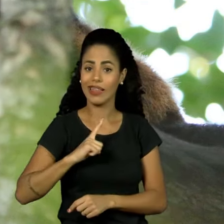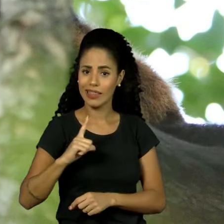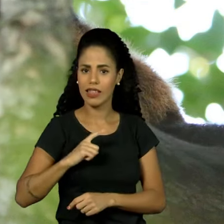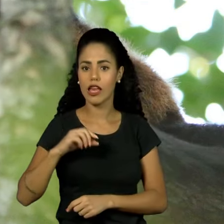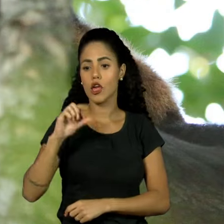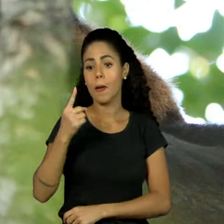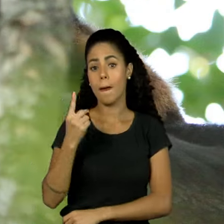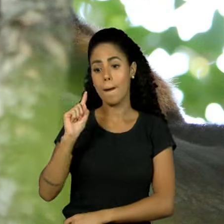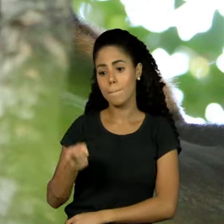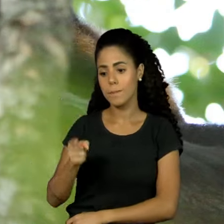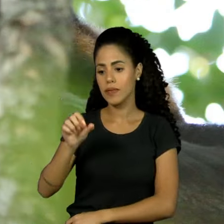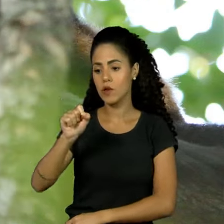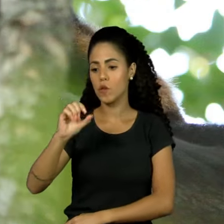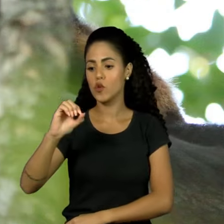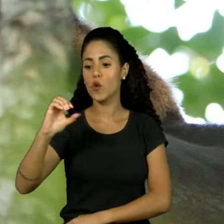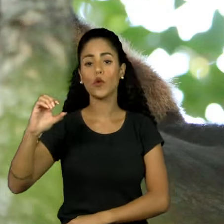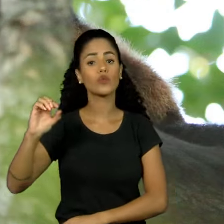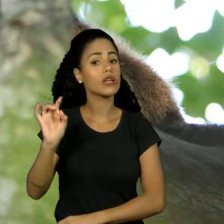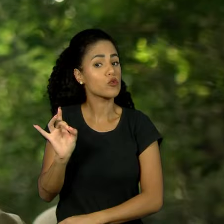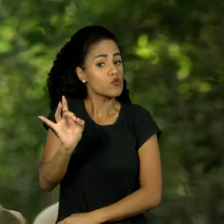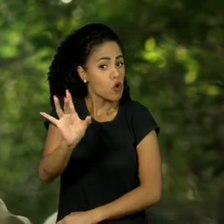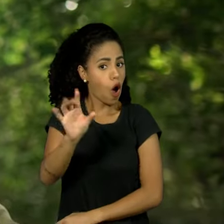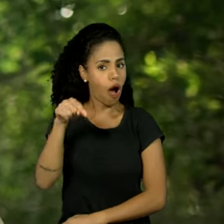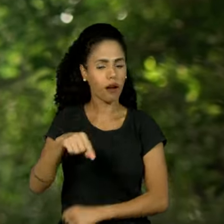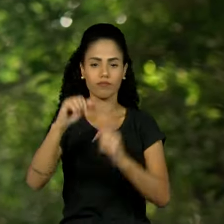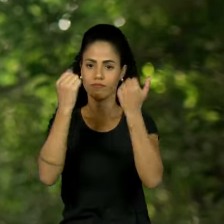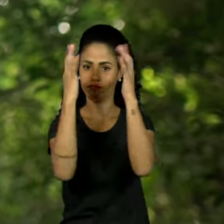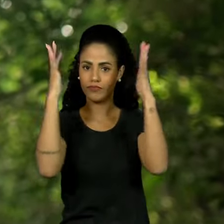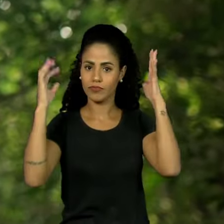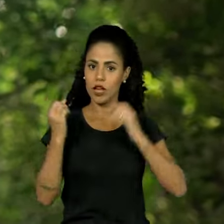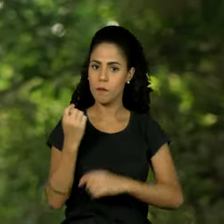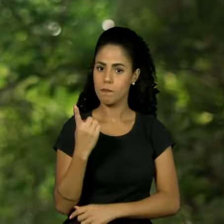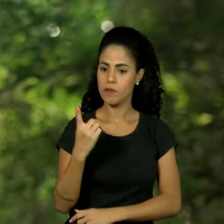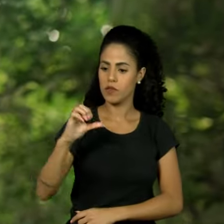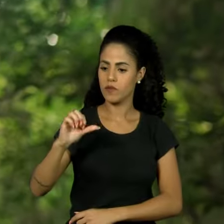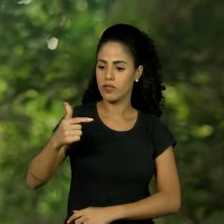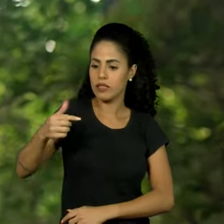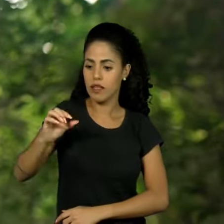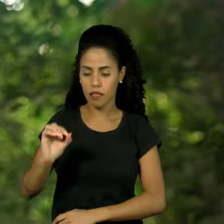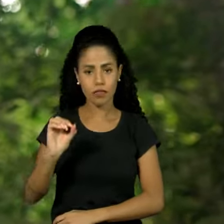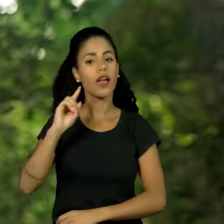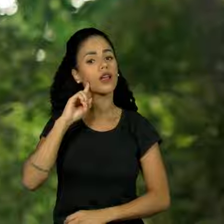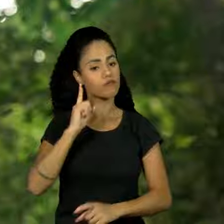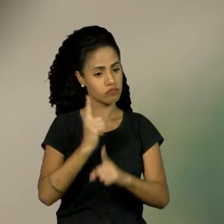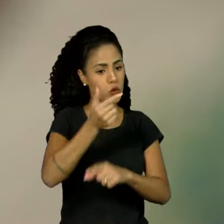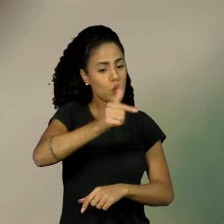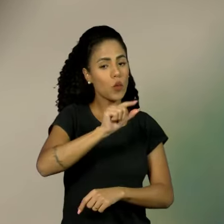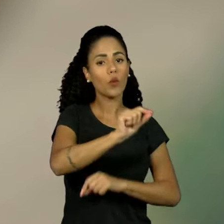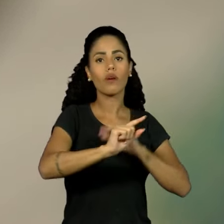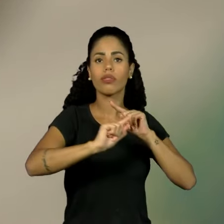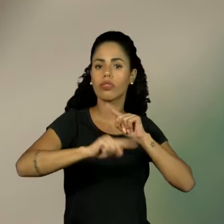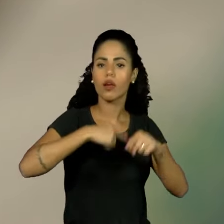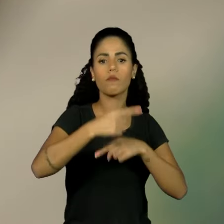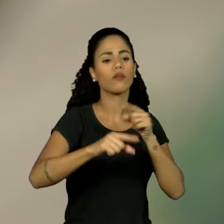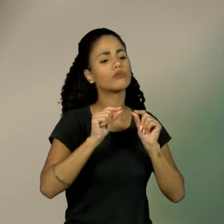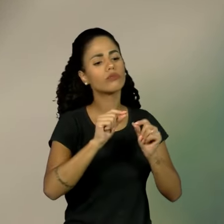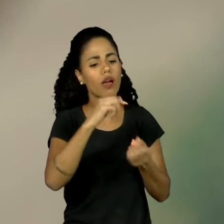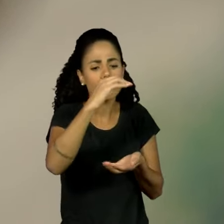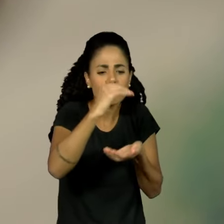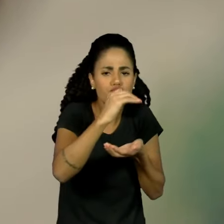de 1.800 indivíduos na natureza. Na década de 70, ele foi redescoberto, depois de ser